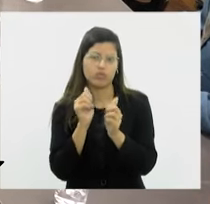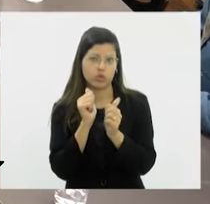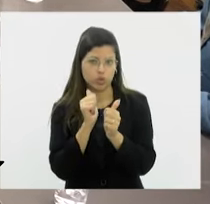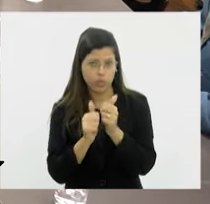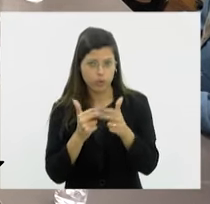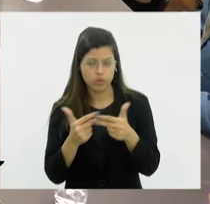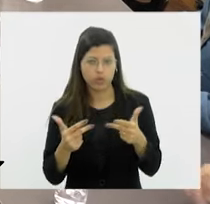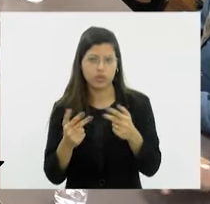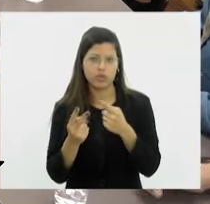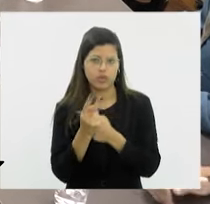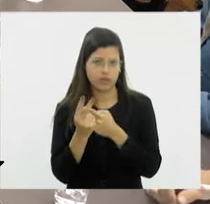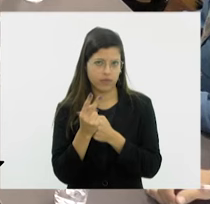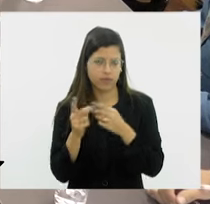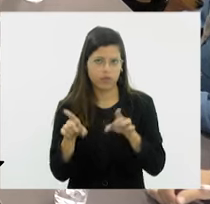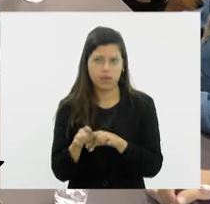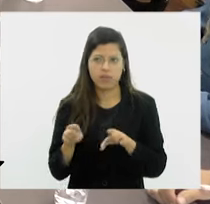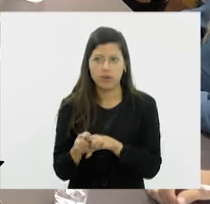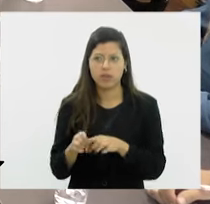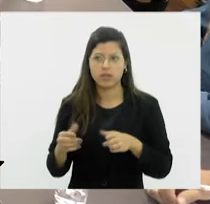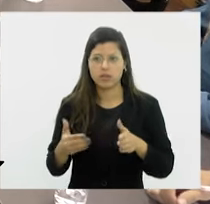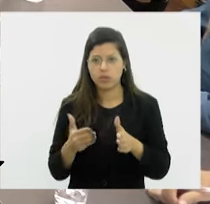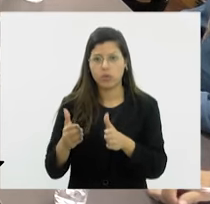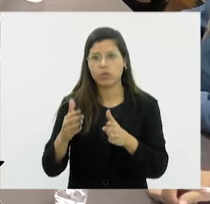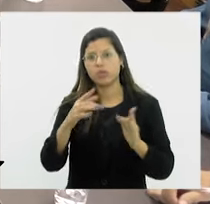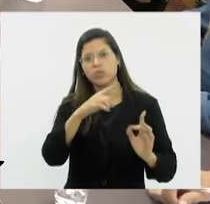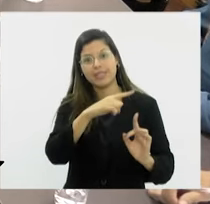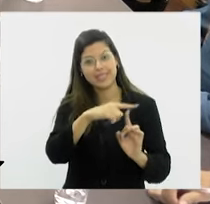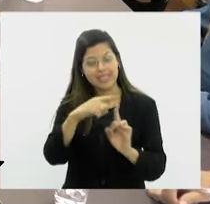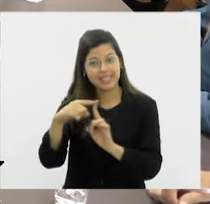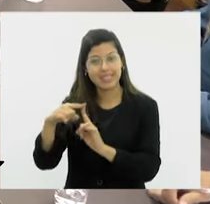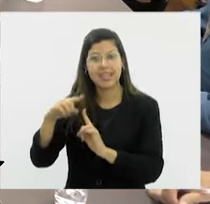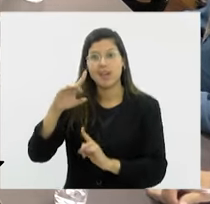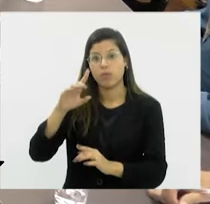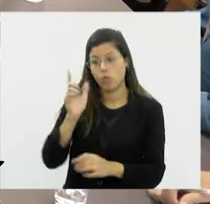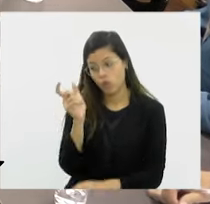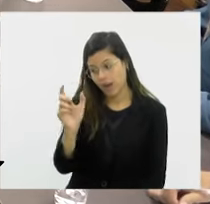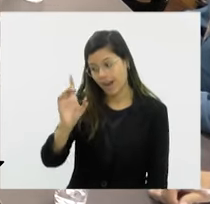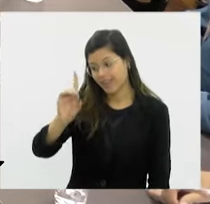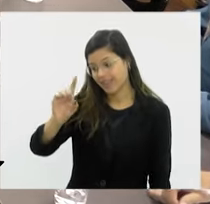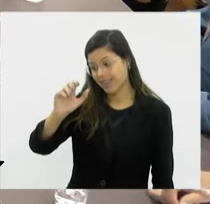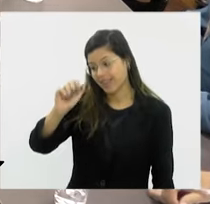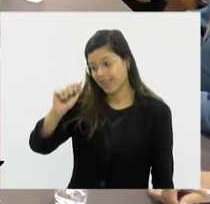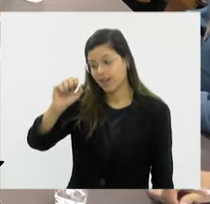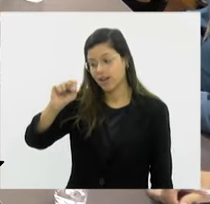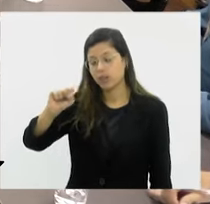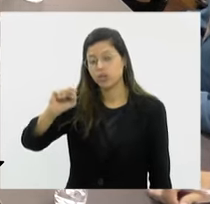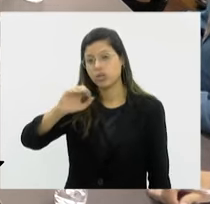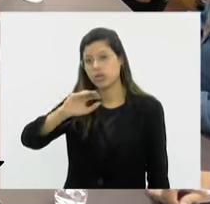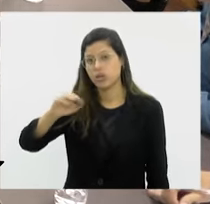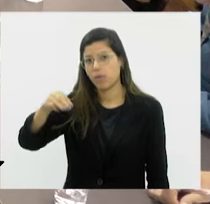botar circuito turístico das modalidades, para deixar claro, das modalidades,